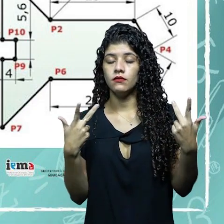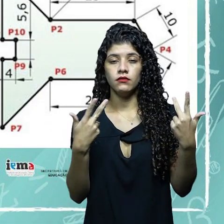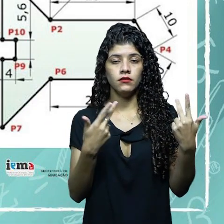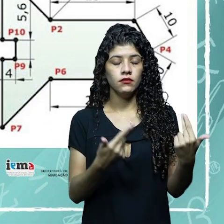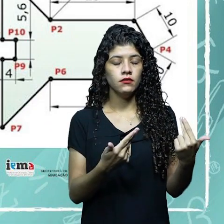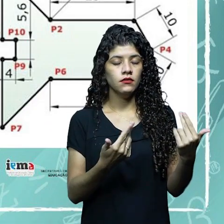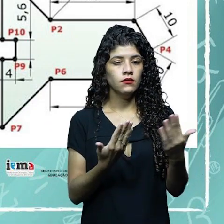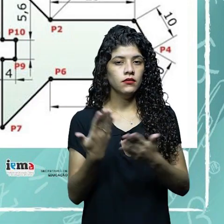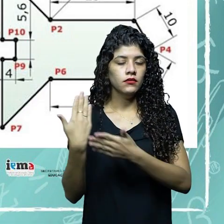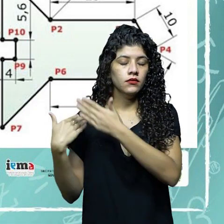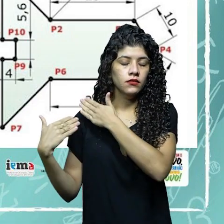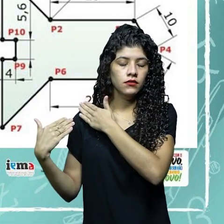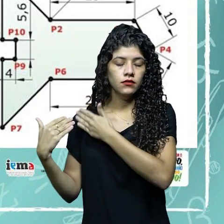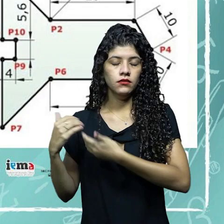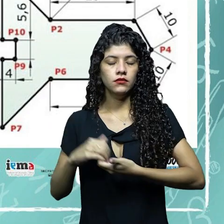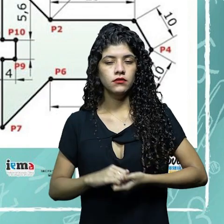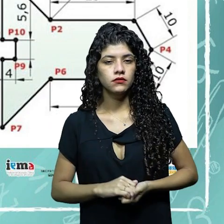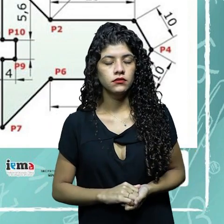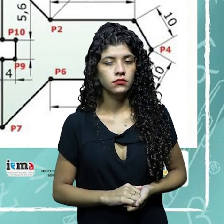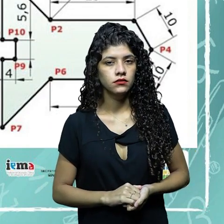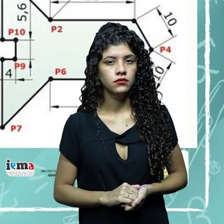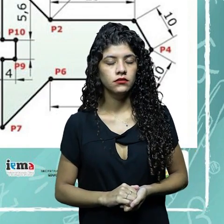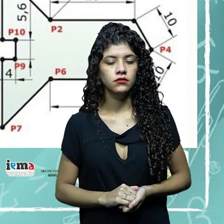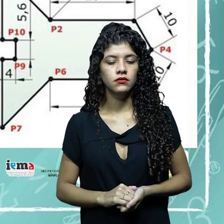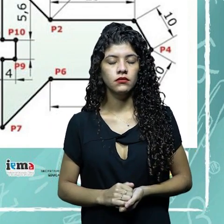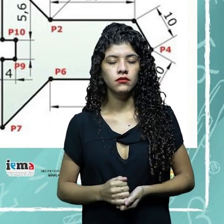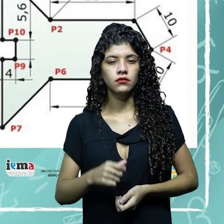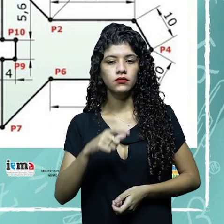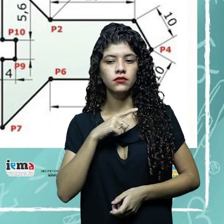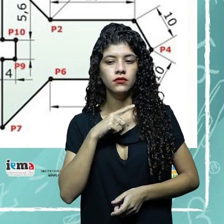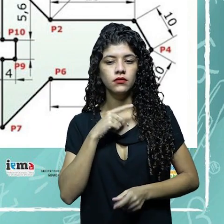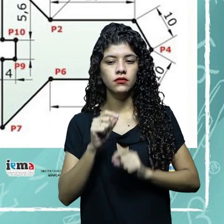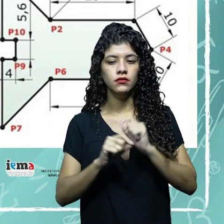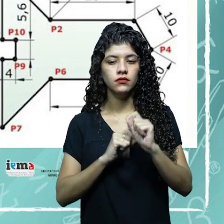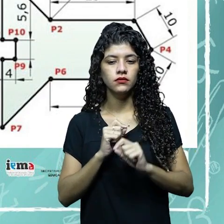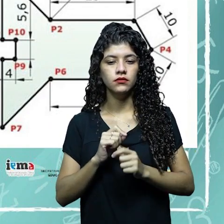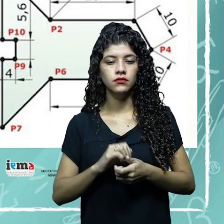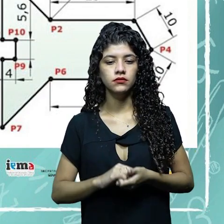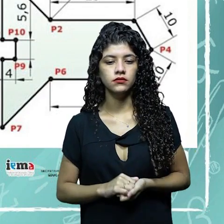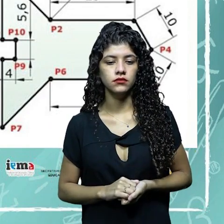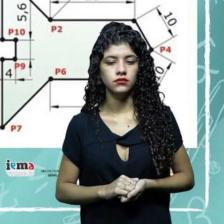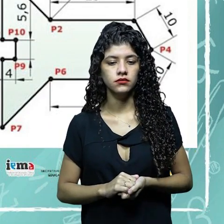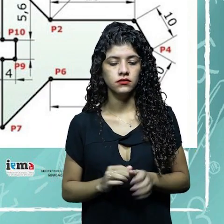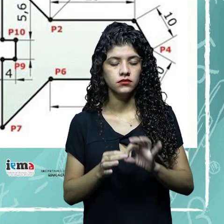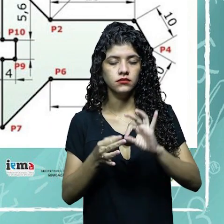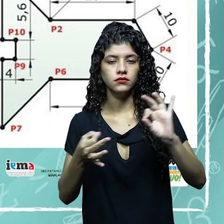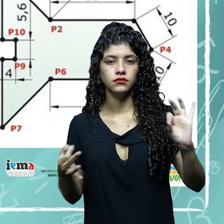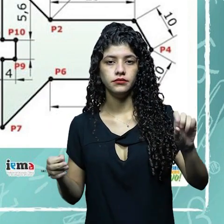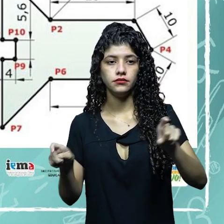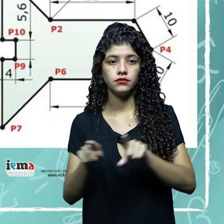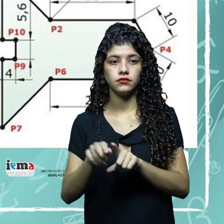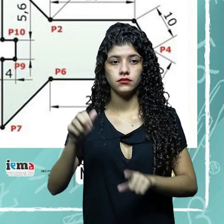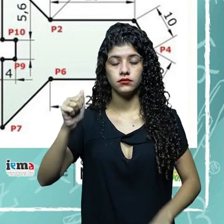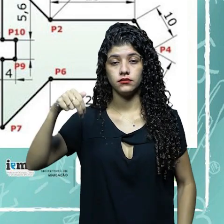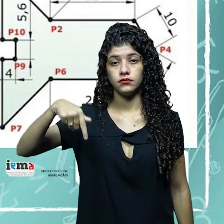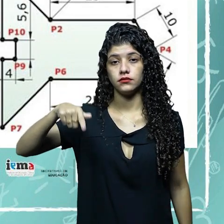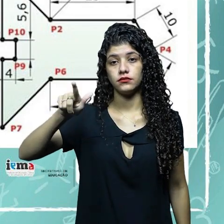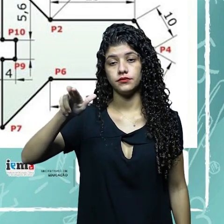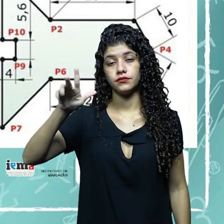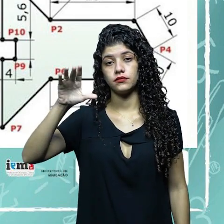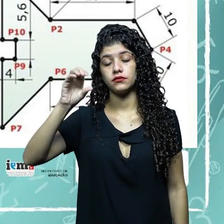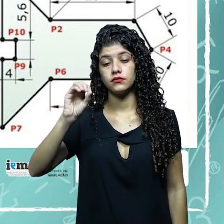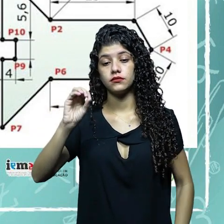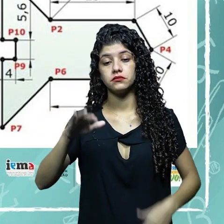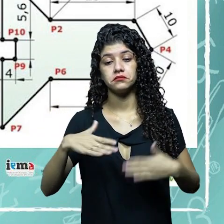P4. Eu tenho uma distância e também tenho um ângulo. Então, qual seria ele?